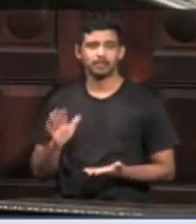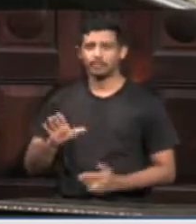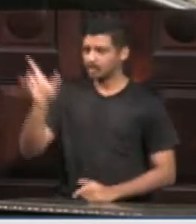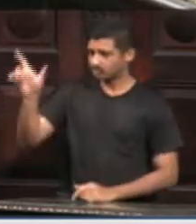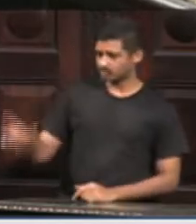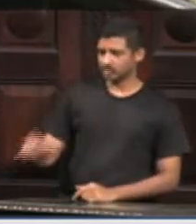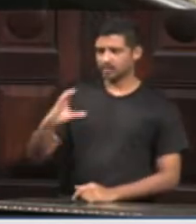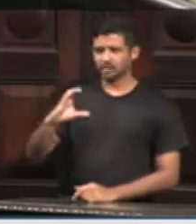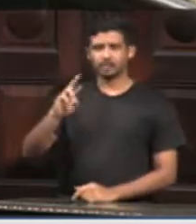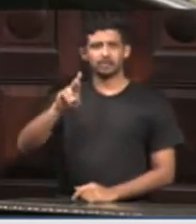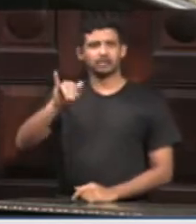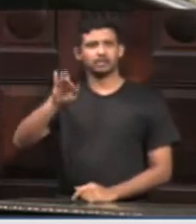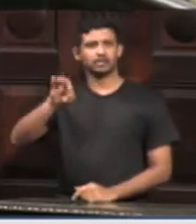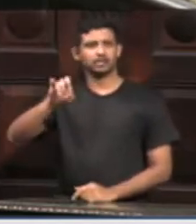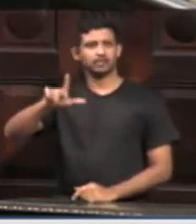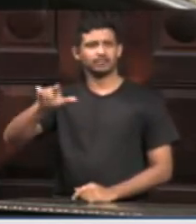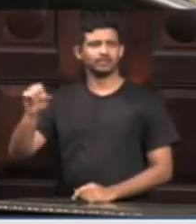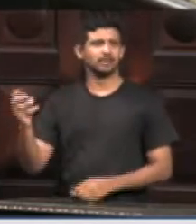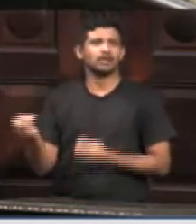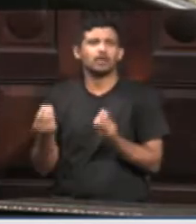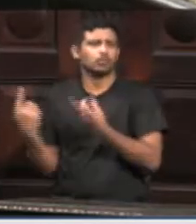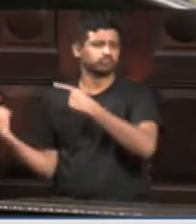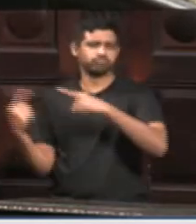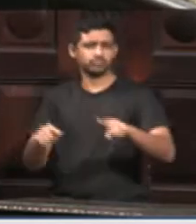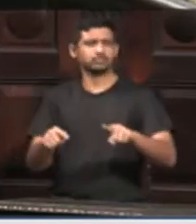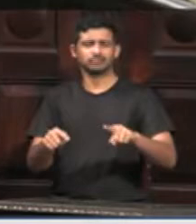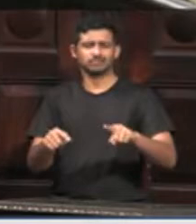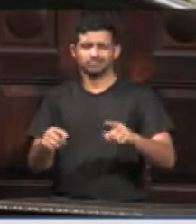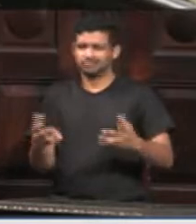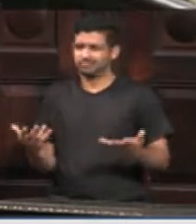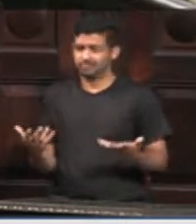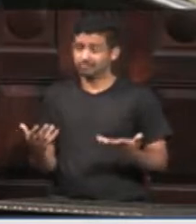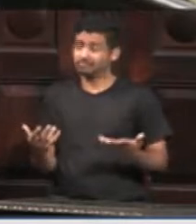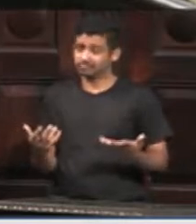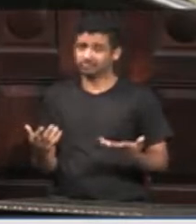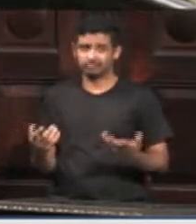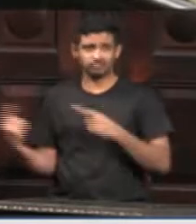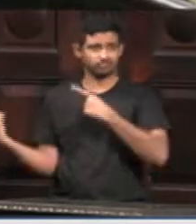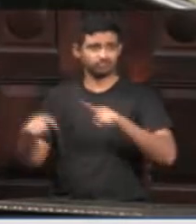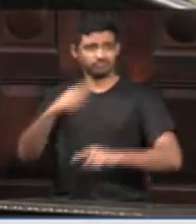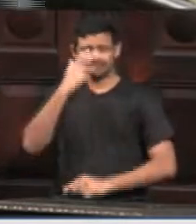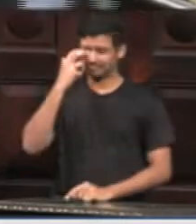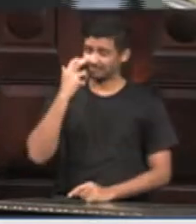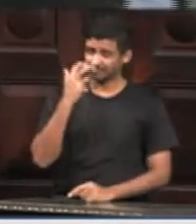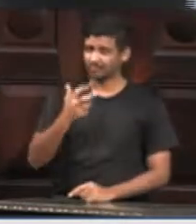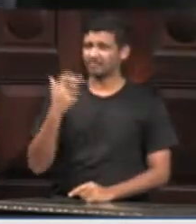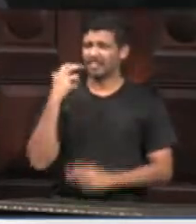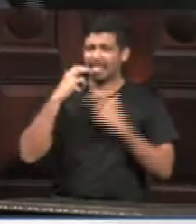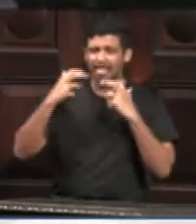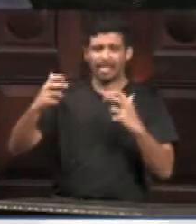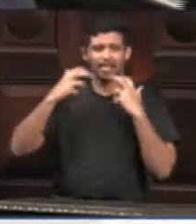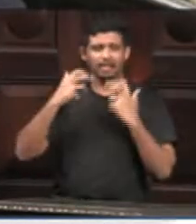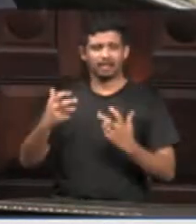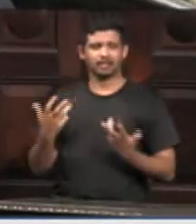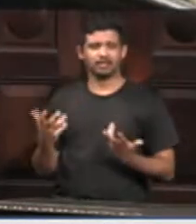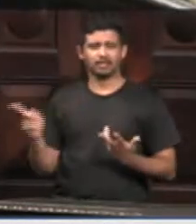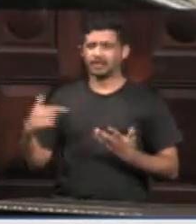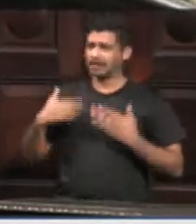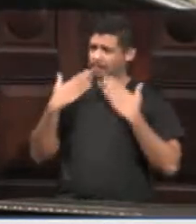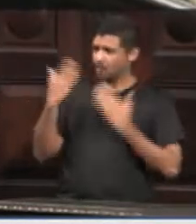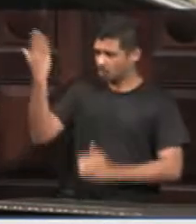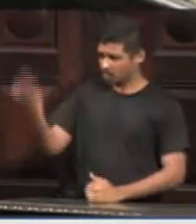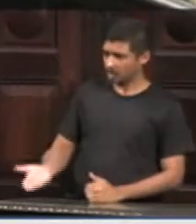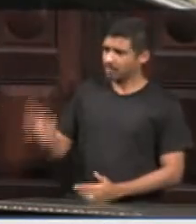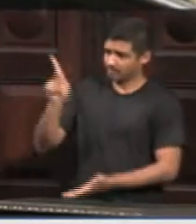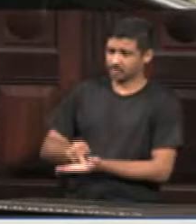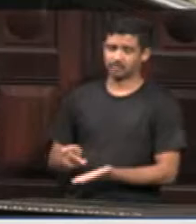Crivella, num ataque, num fricote, vamos chamar assim, de uma histeria. E ali ele mostrou quem é o